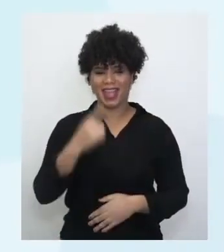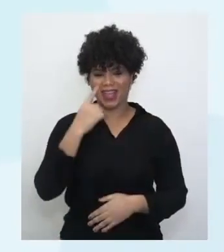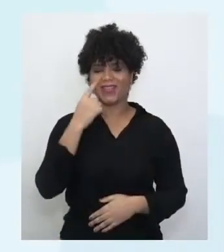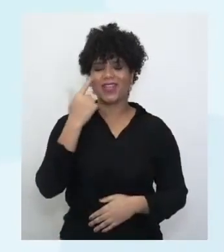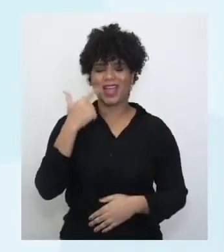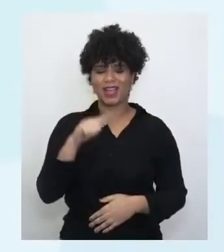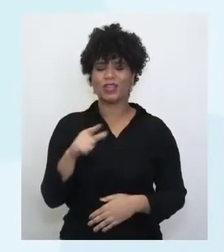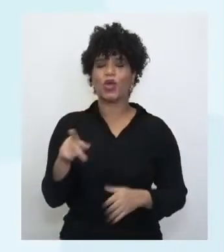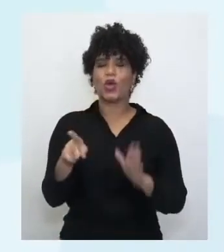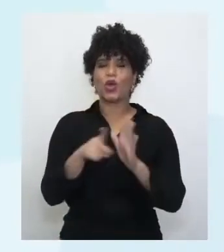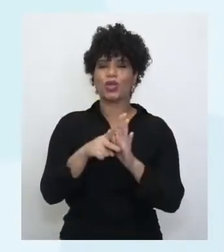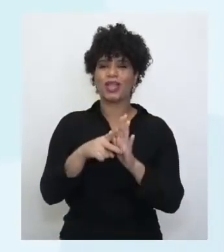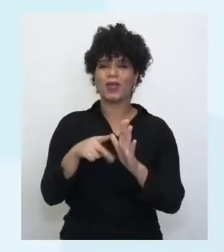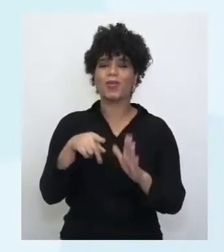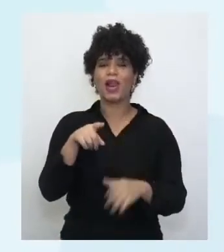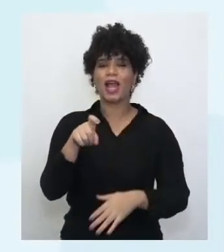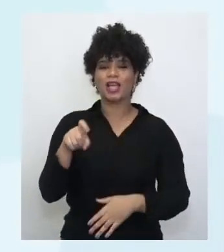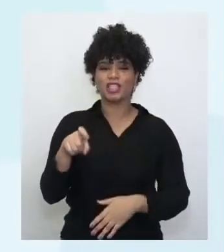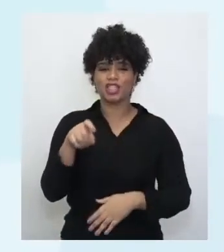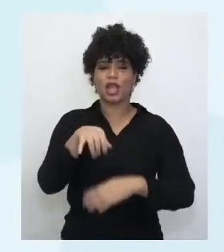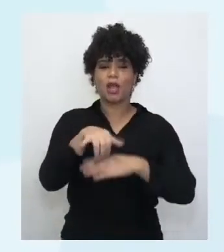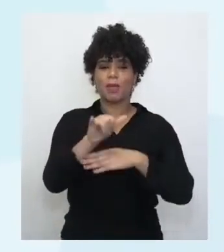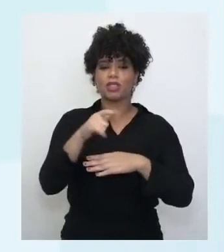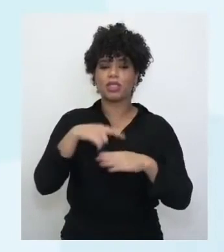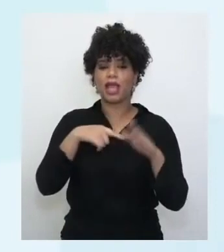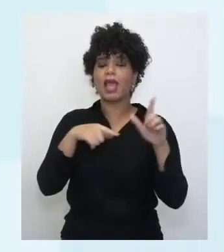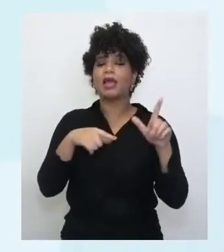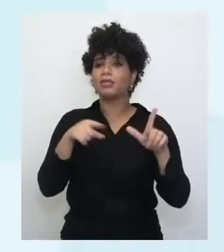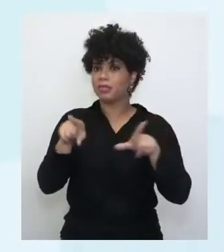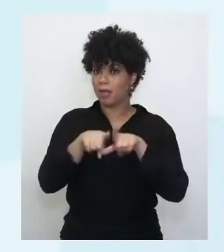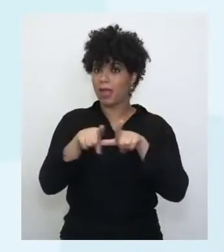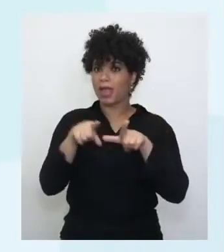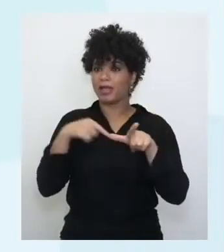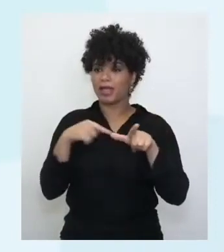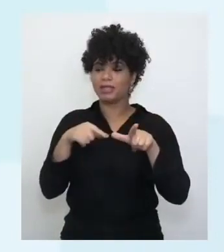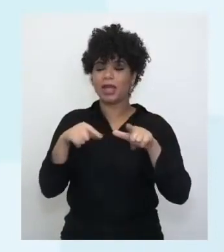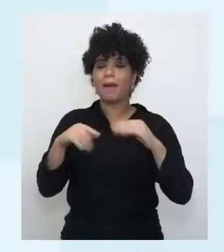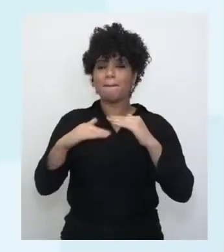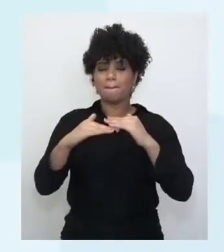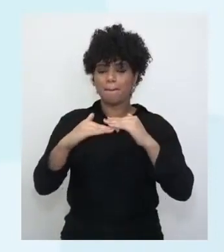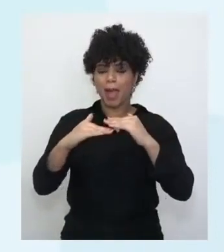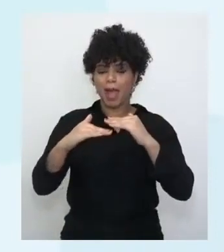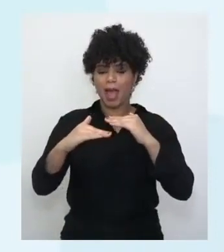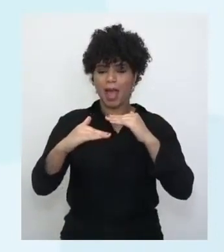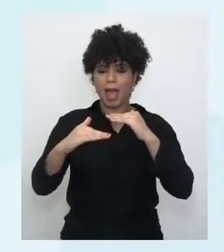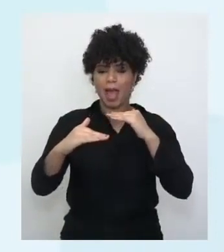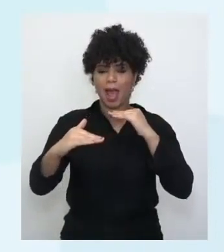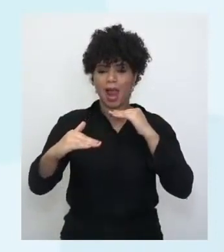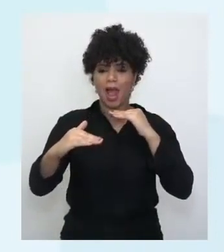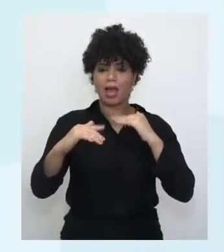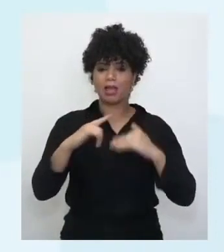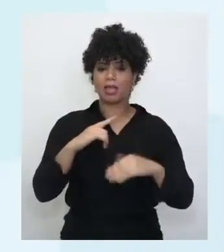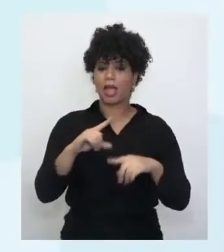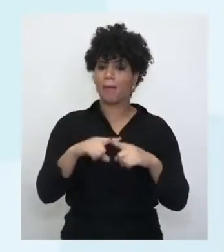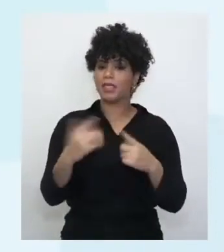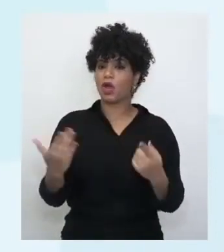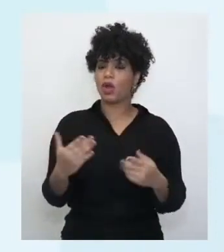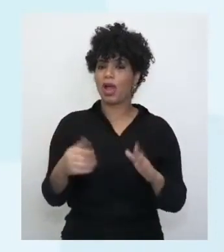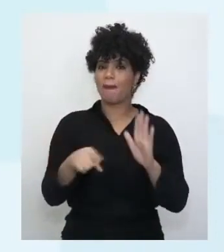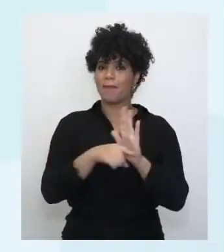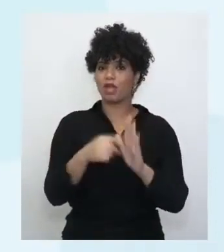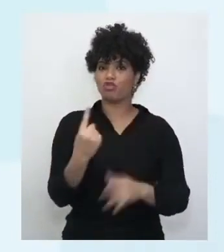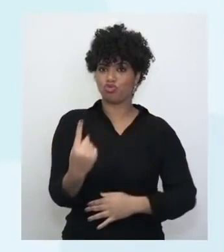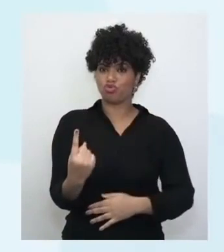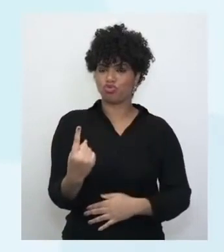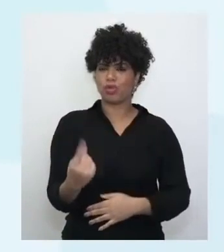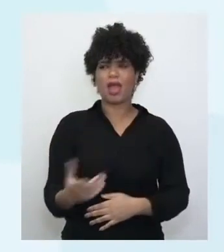eixo x. Olha o da esquerda. Olha, a reta também está paralela ao eixo x, só que agora está passando no menos 1. Então, peraí, professora,